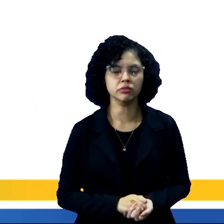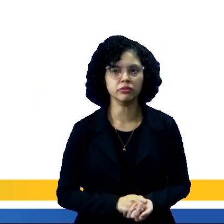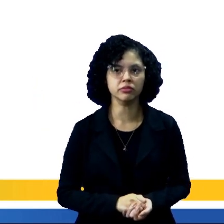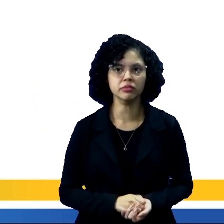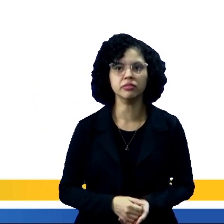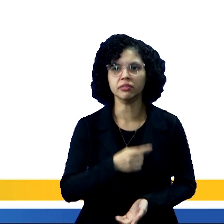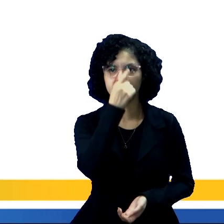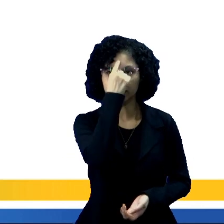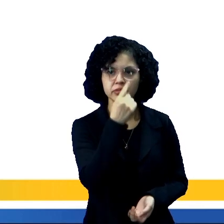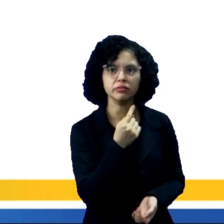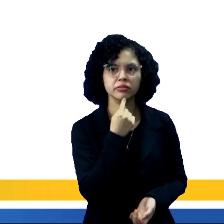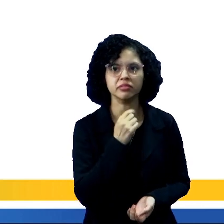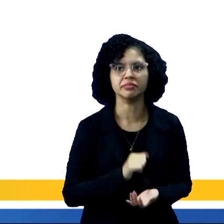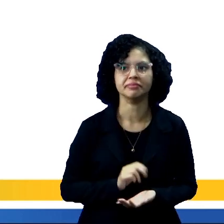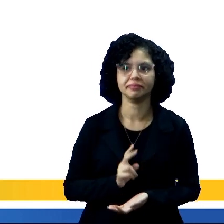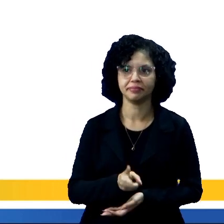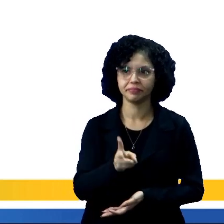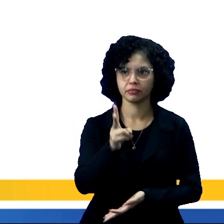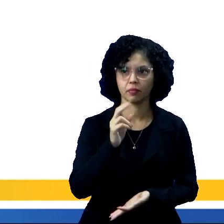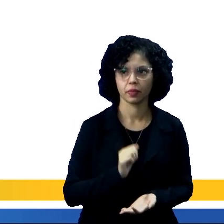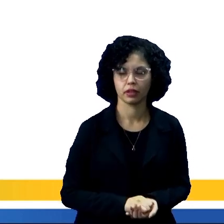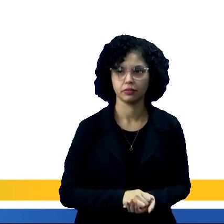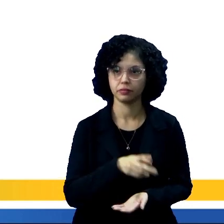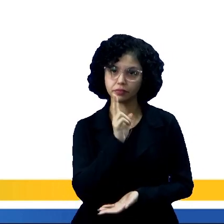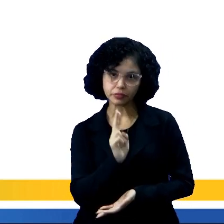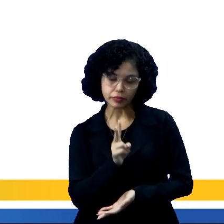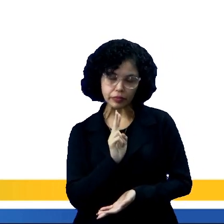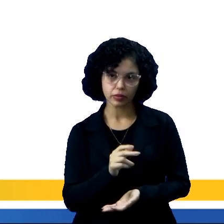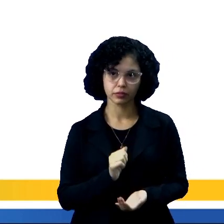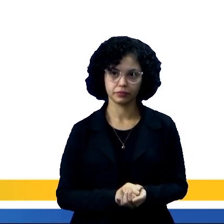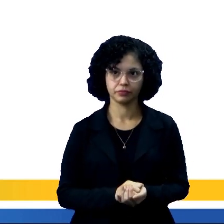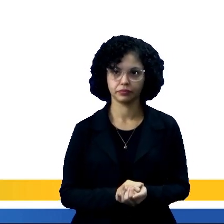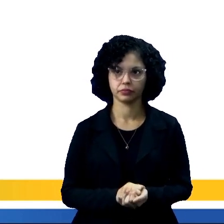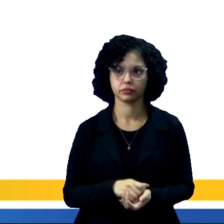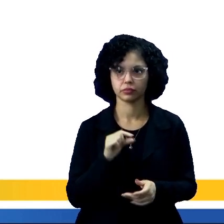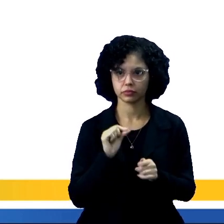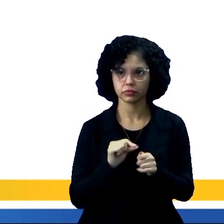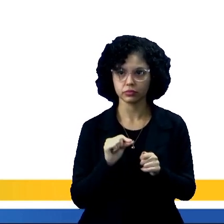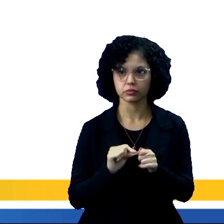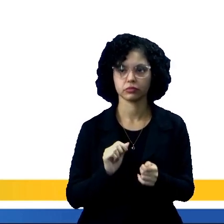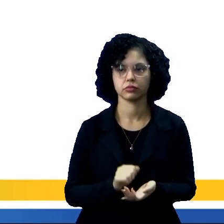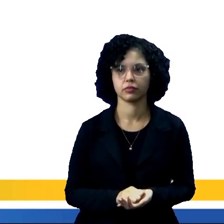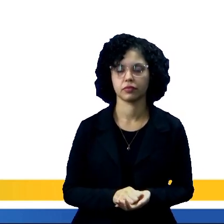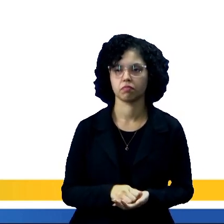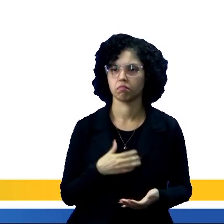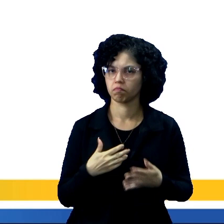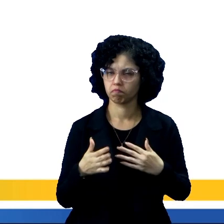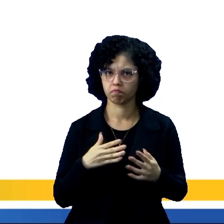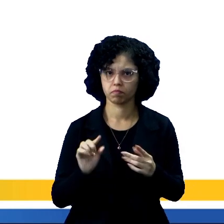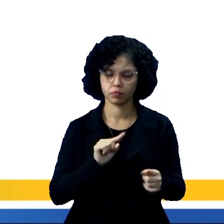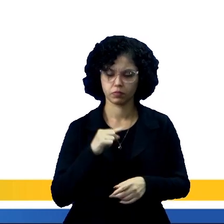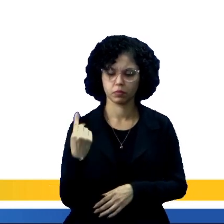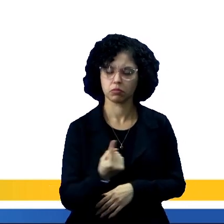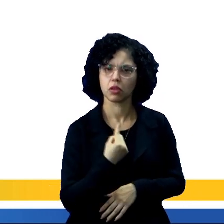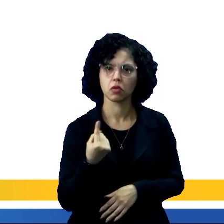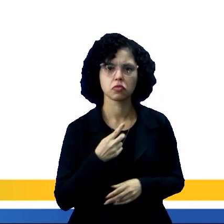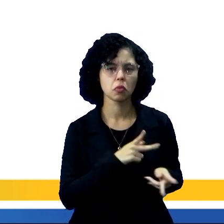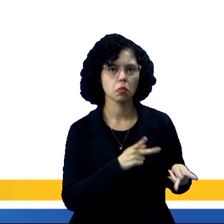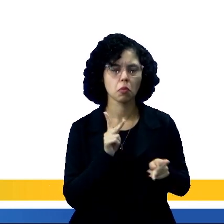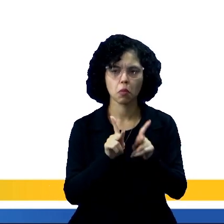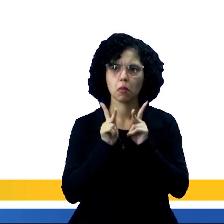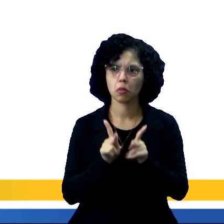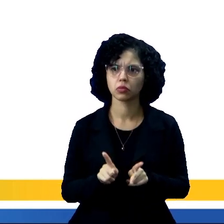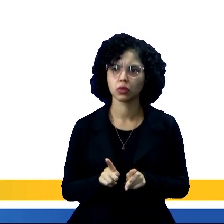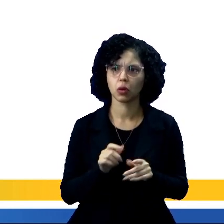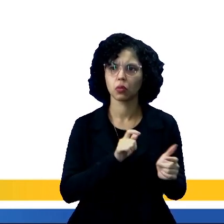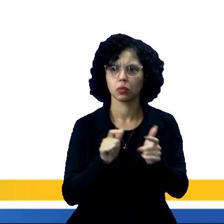A figura continua, tá, com o mesmo formato, independentemente de sua posição